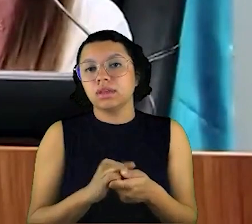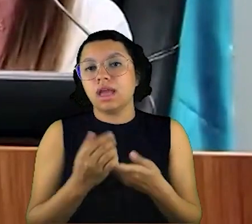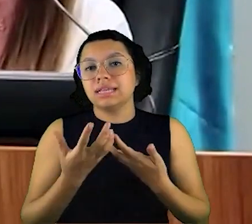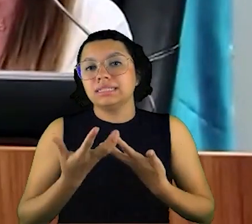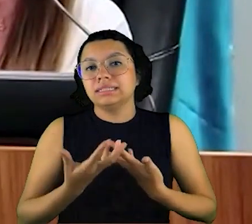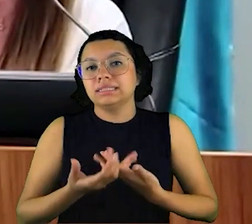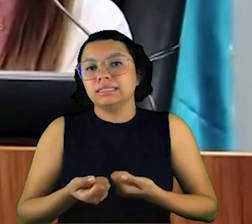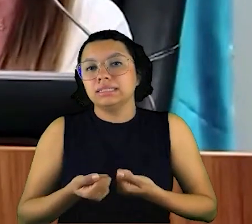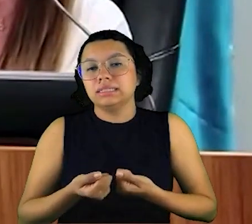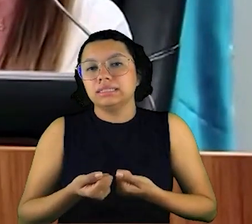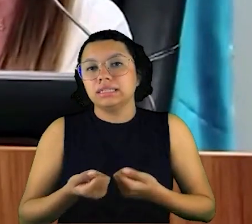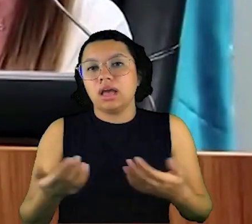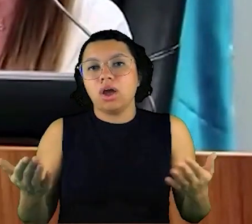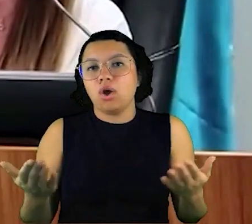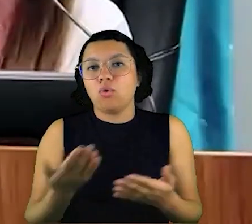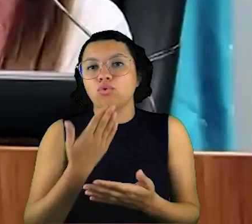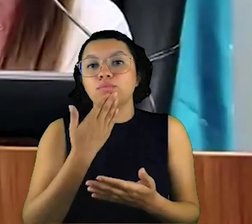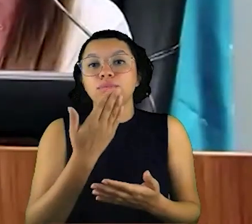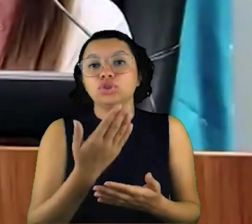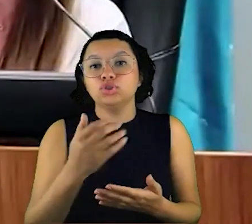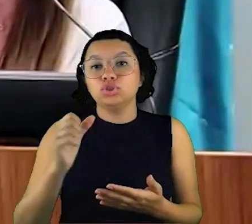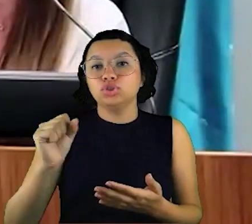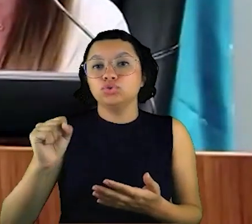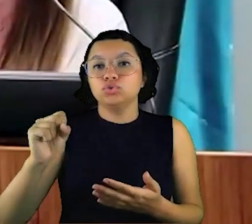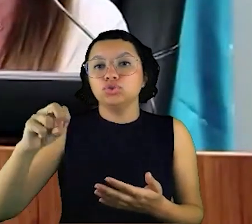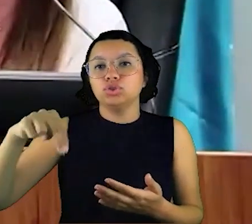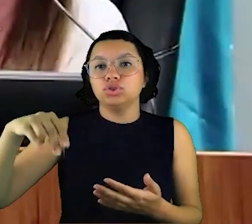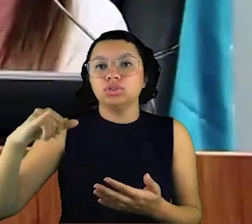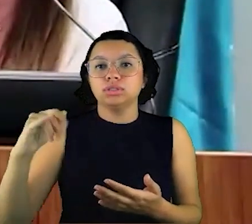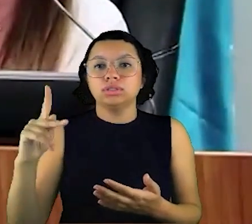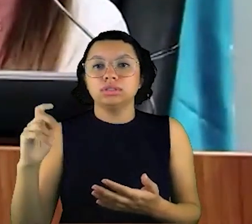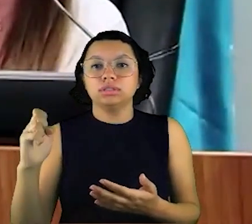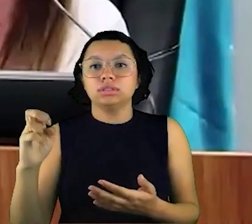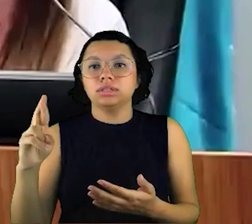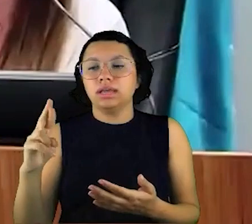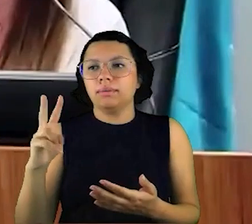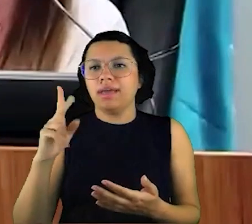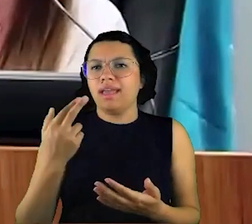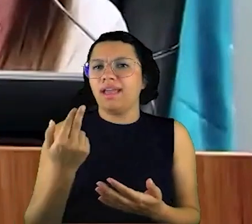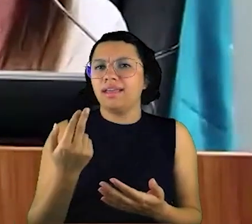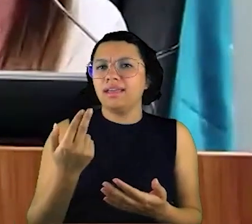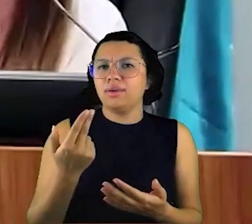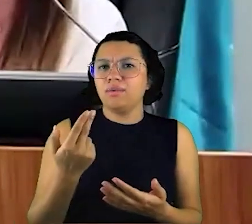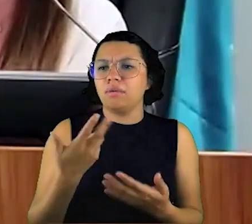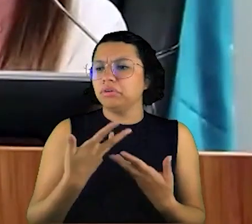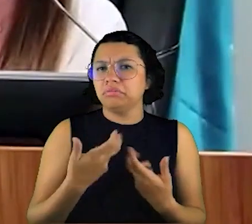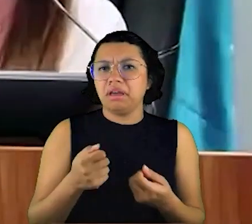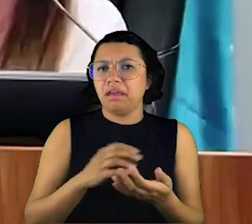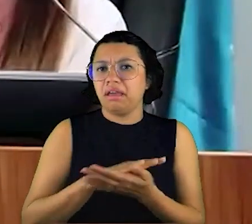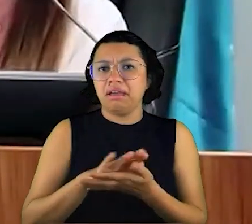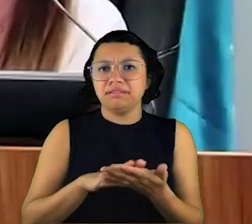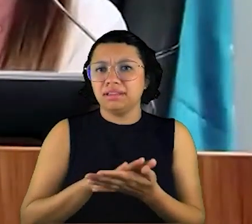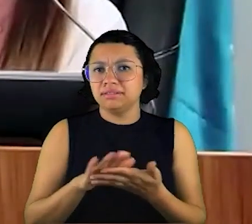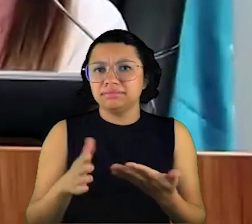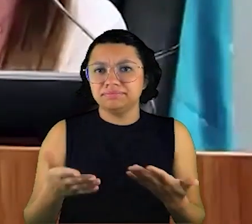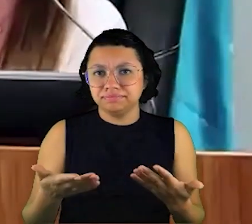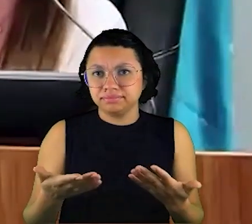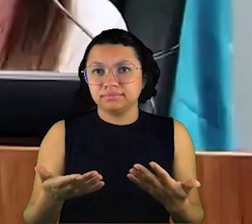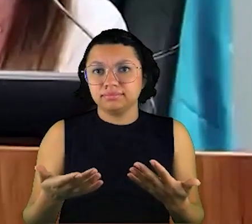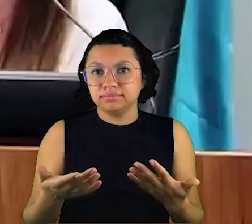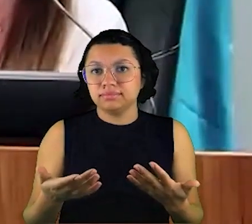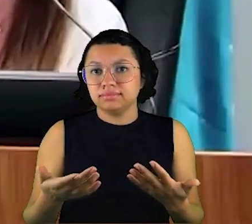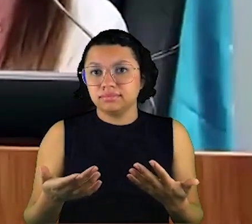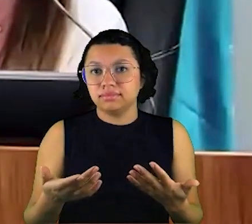deferir hoje pedido de sniper é a mesma coisa que não deferir nada para